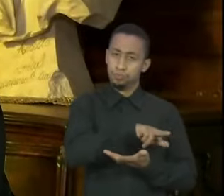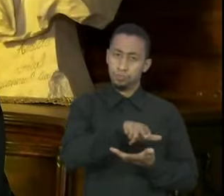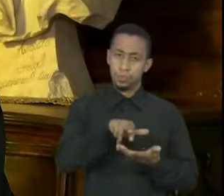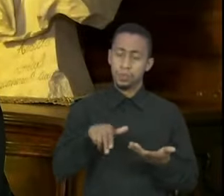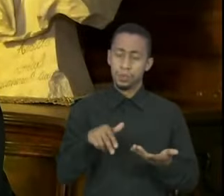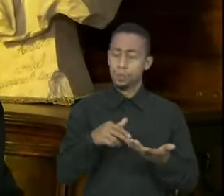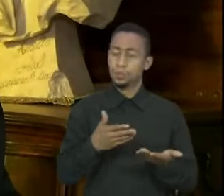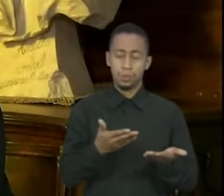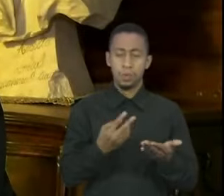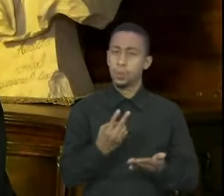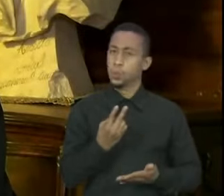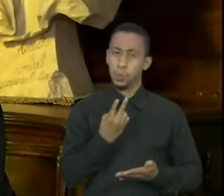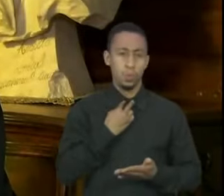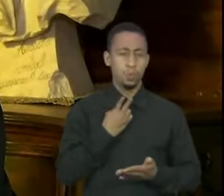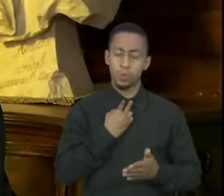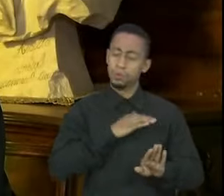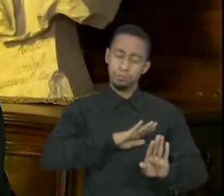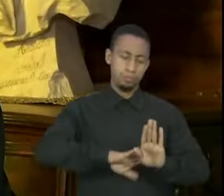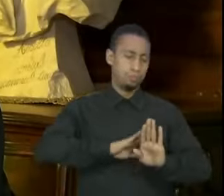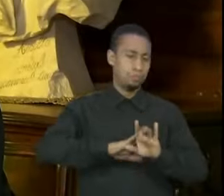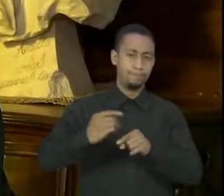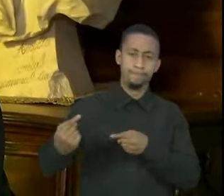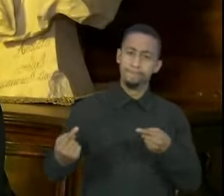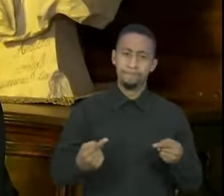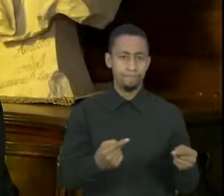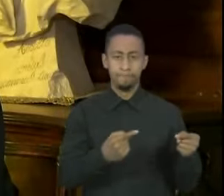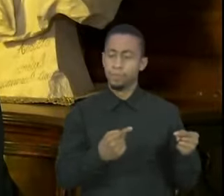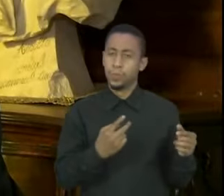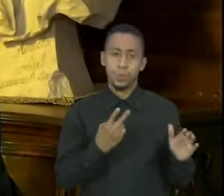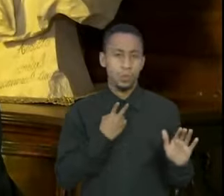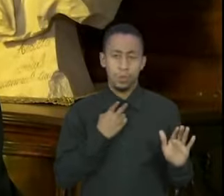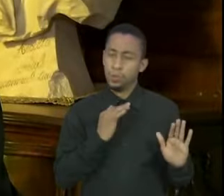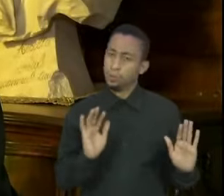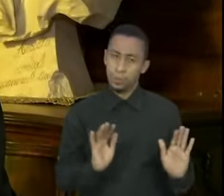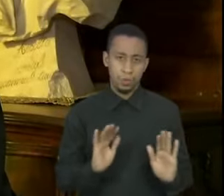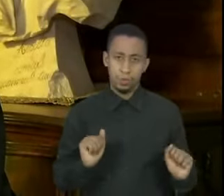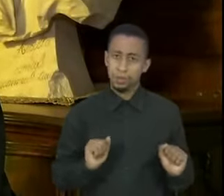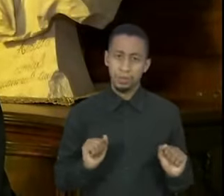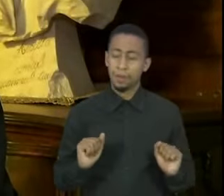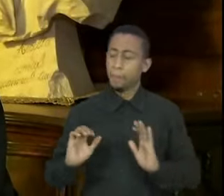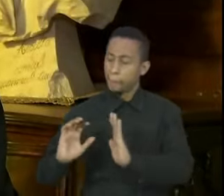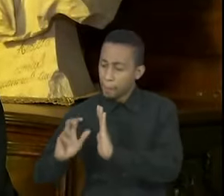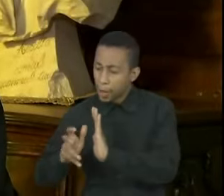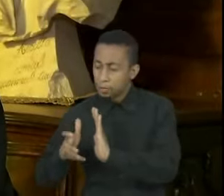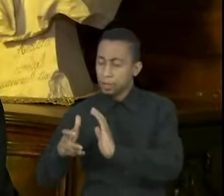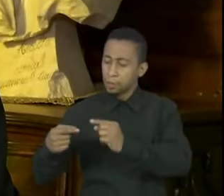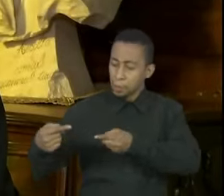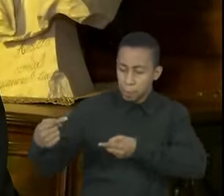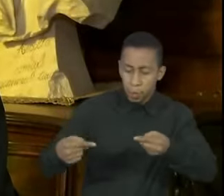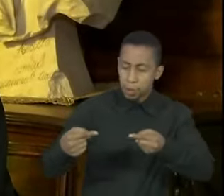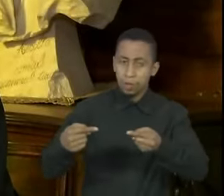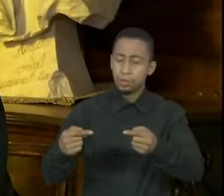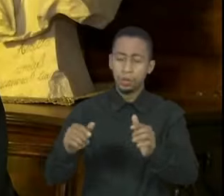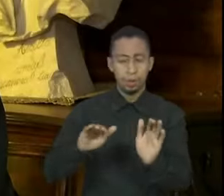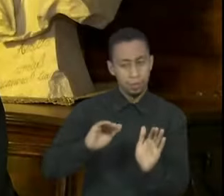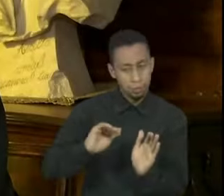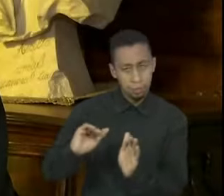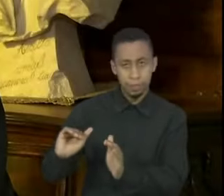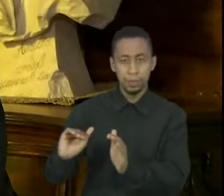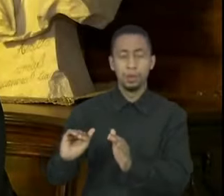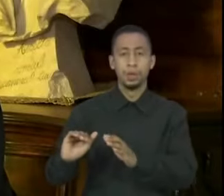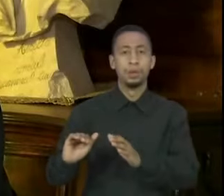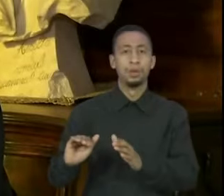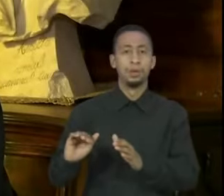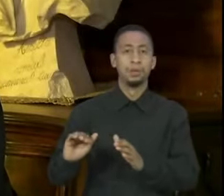não devem ser instrumentalizados politicamente em função de ideologia de partido e isso